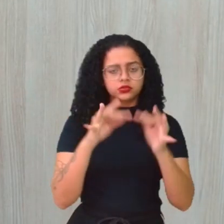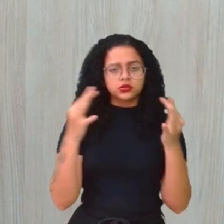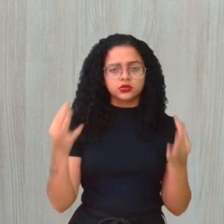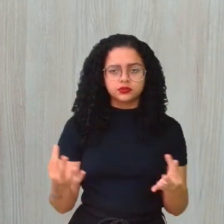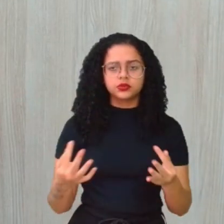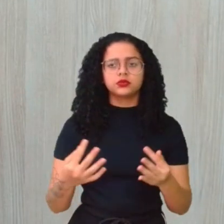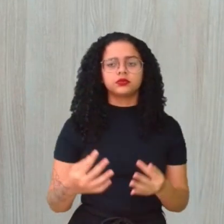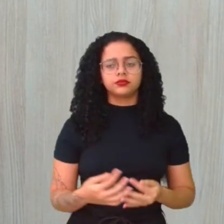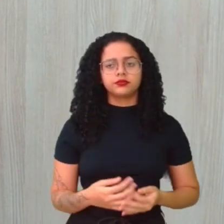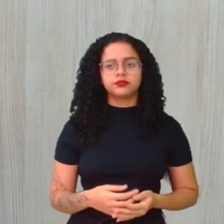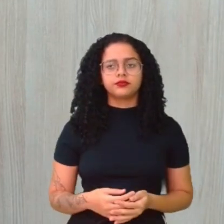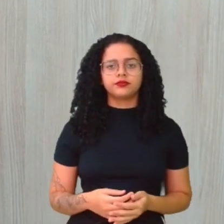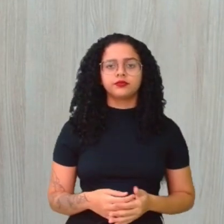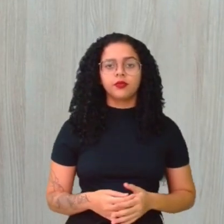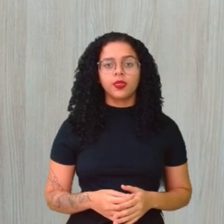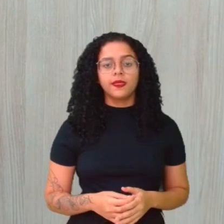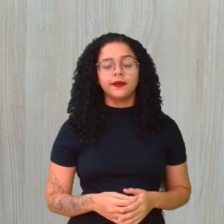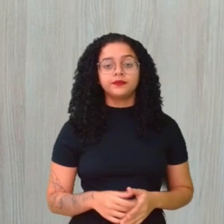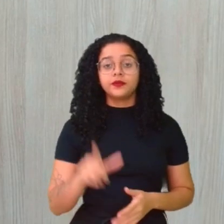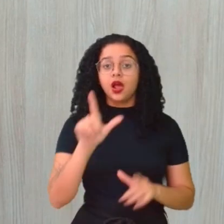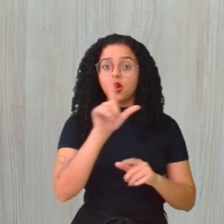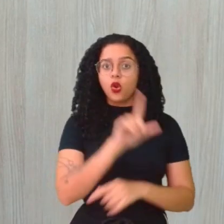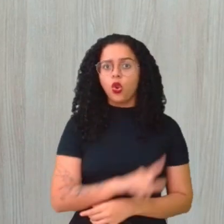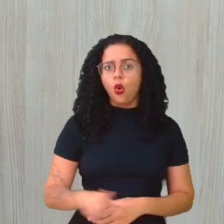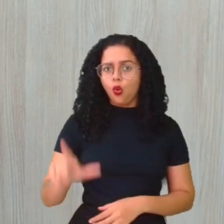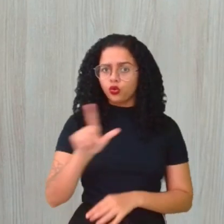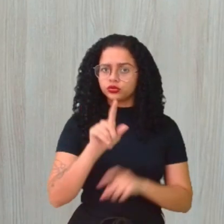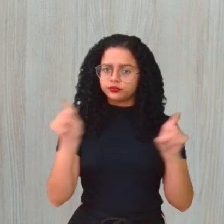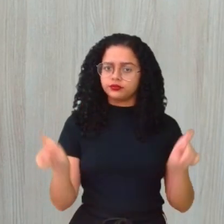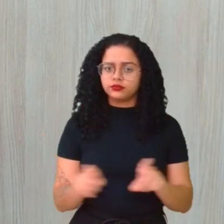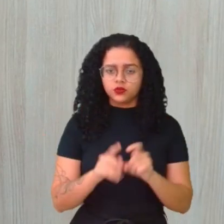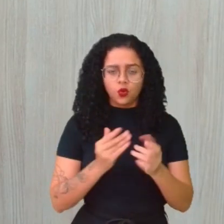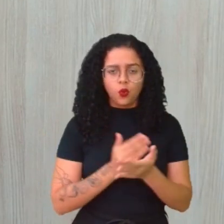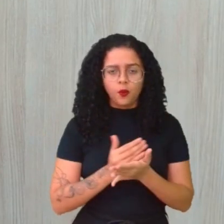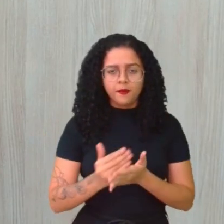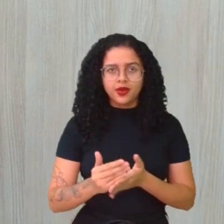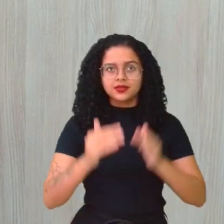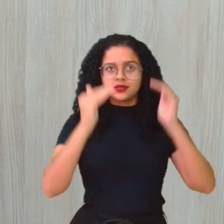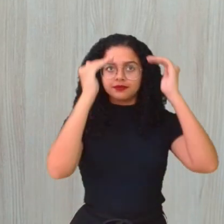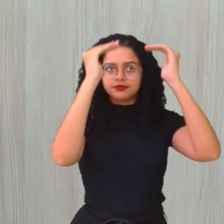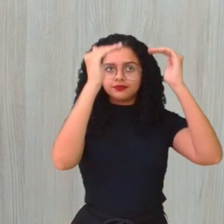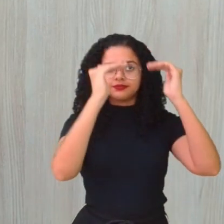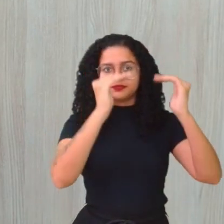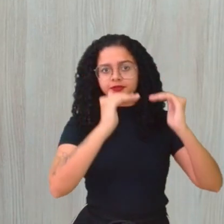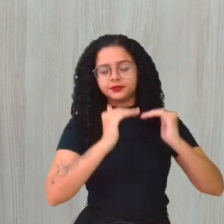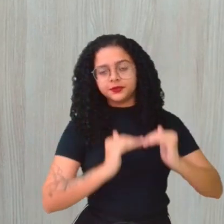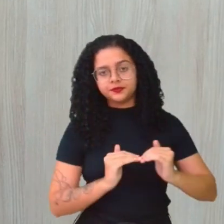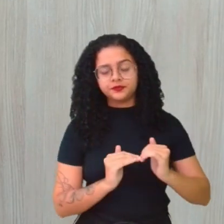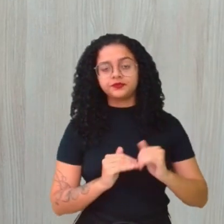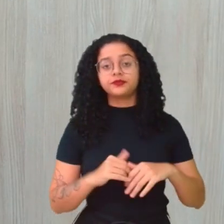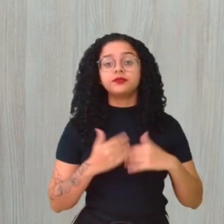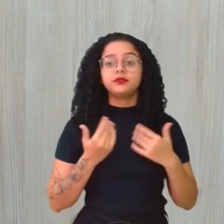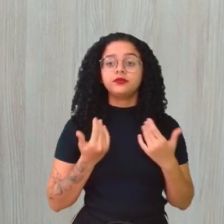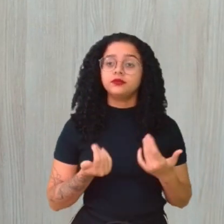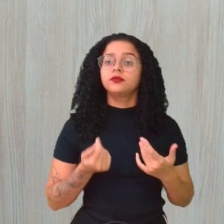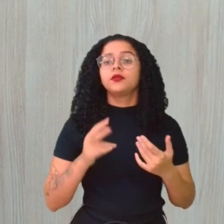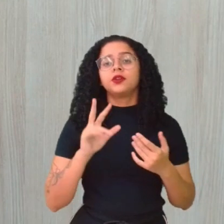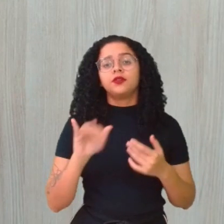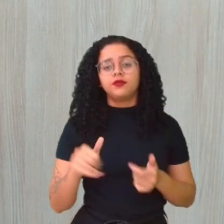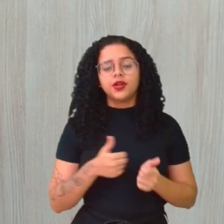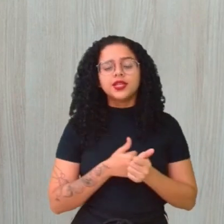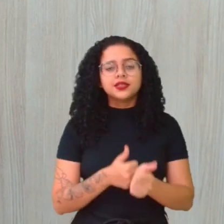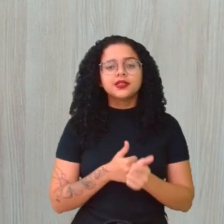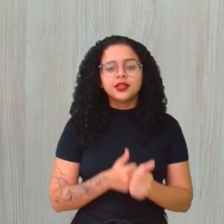para baixo, né? A lógica da programação, geralmente, você começa de cima para baixo, né? Então, você vai seguindo